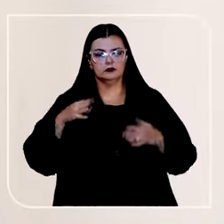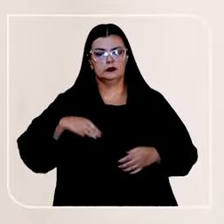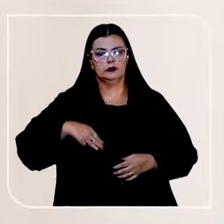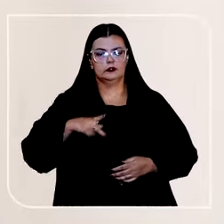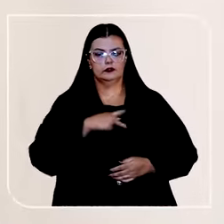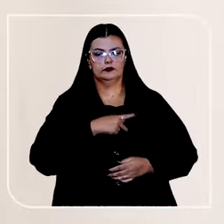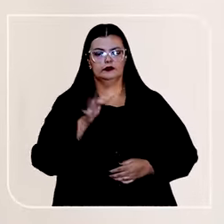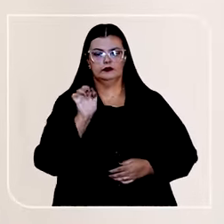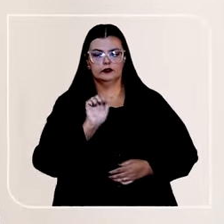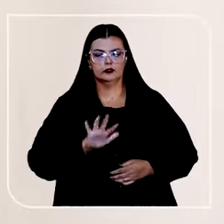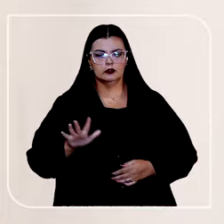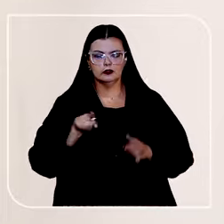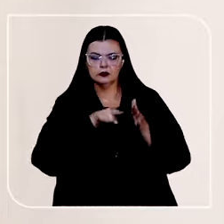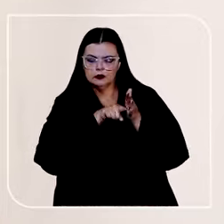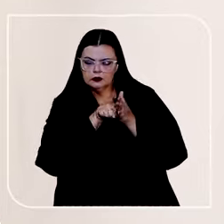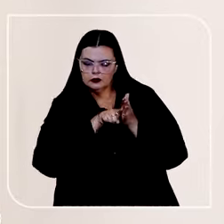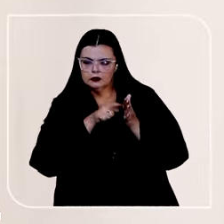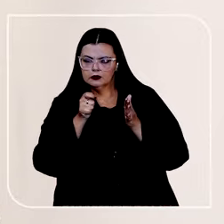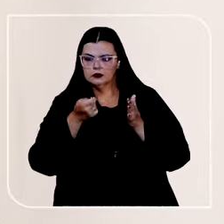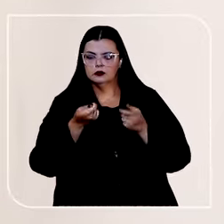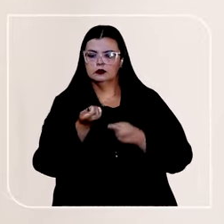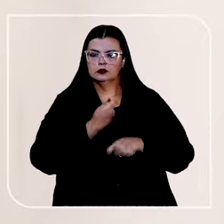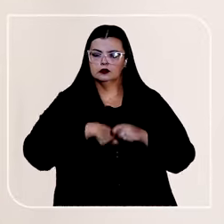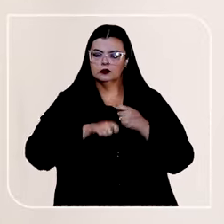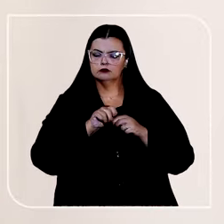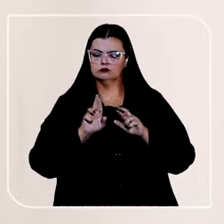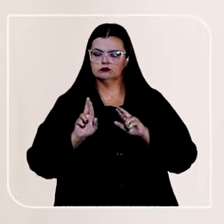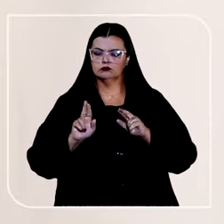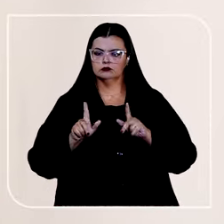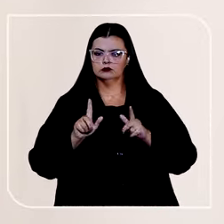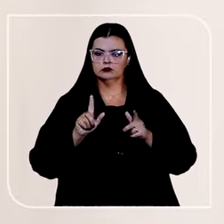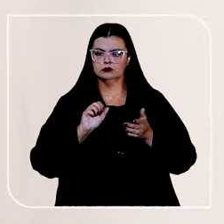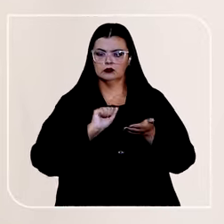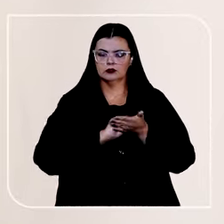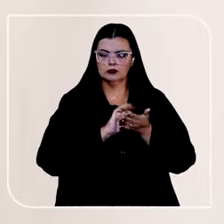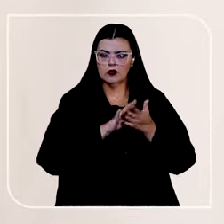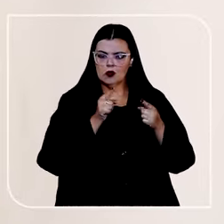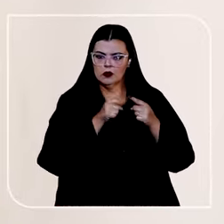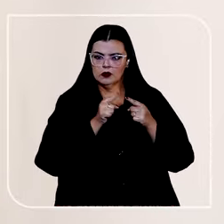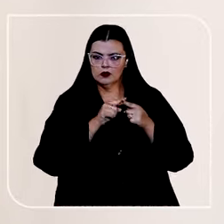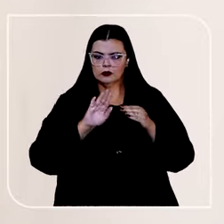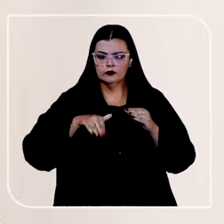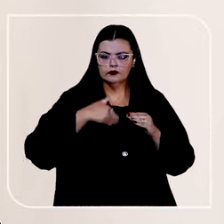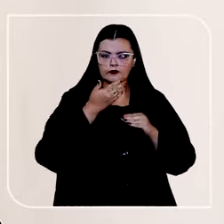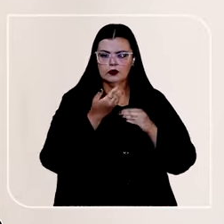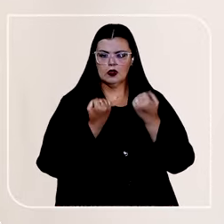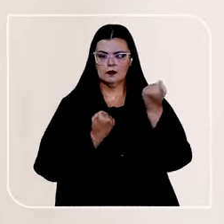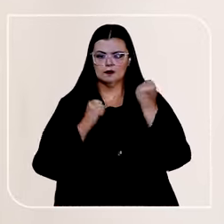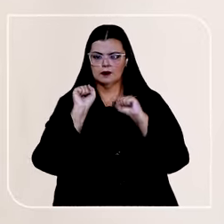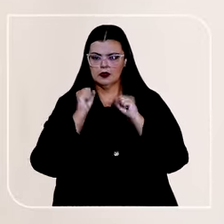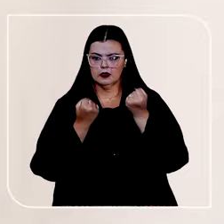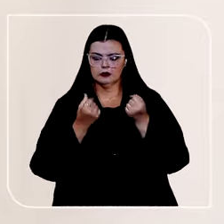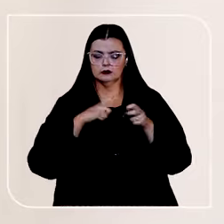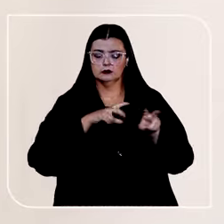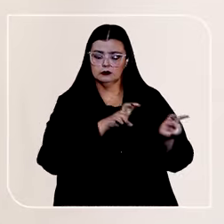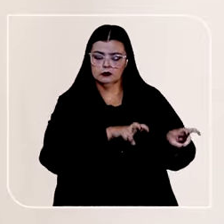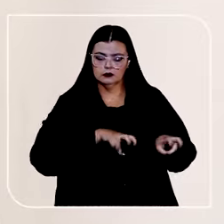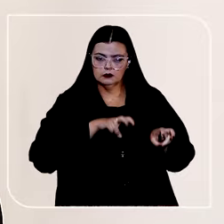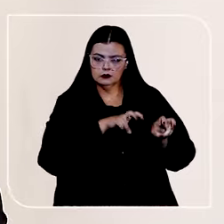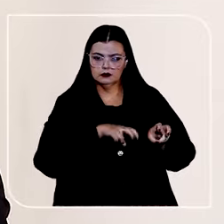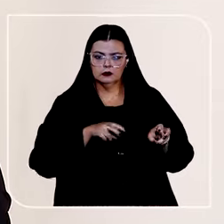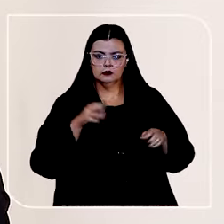Federal para investigar transações financeiras atípicas relacionadas à exportação de máquinas e implementos